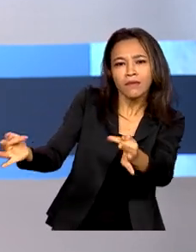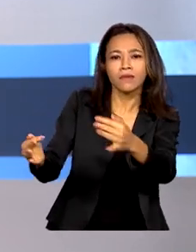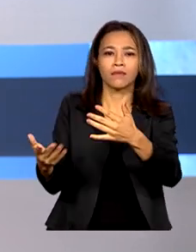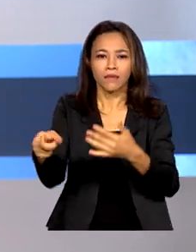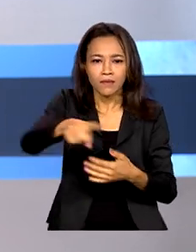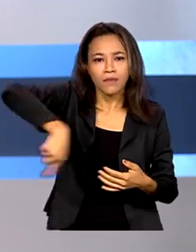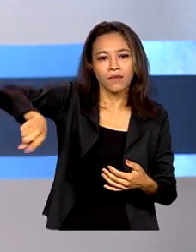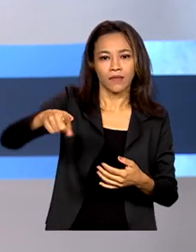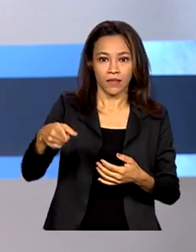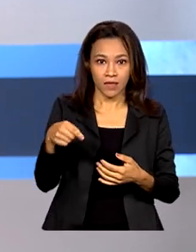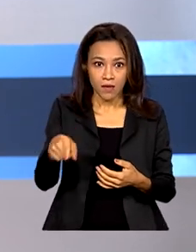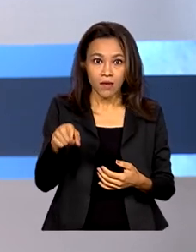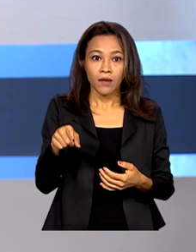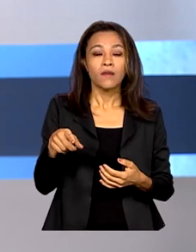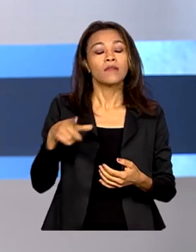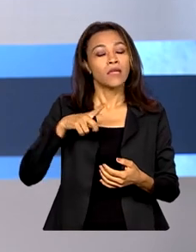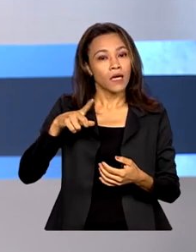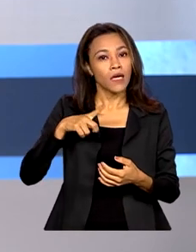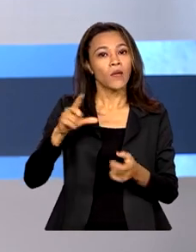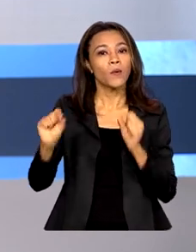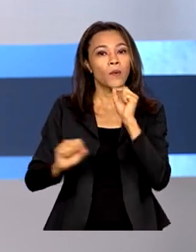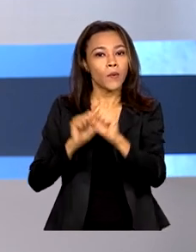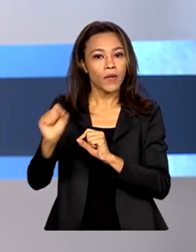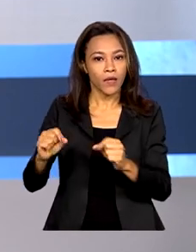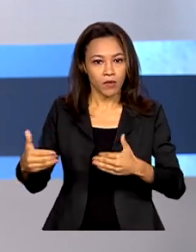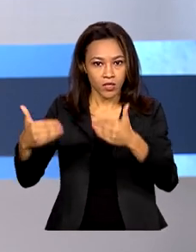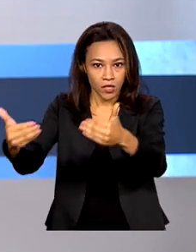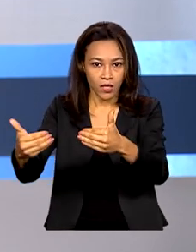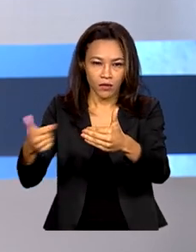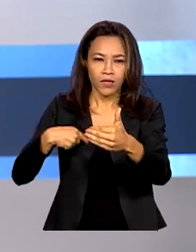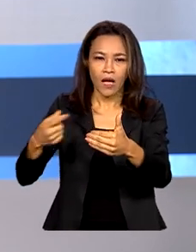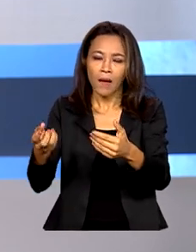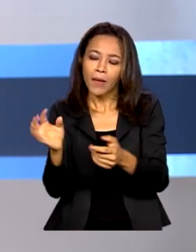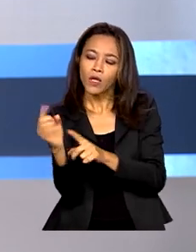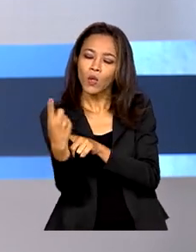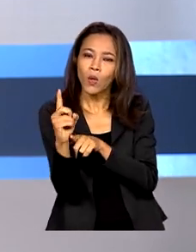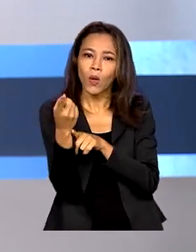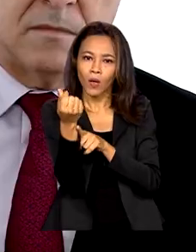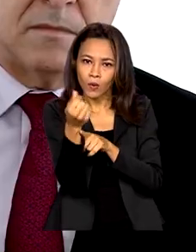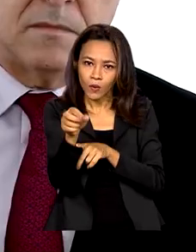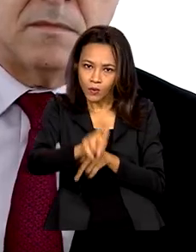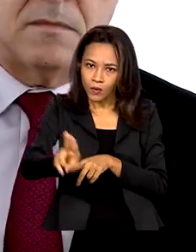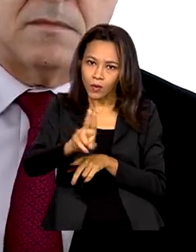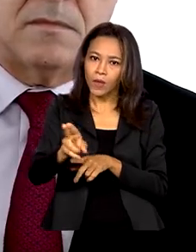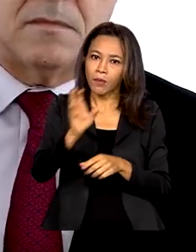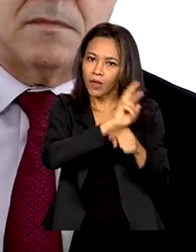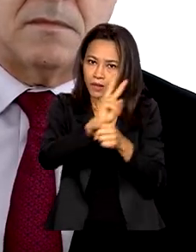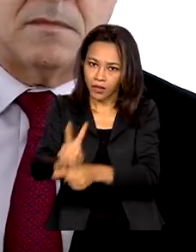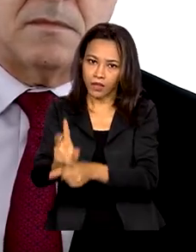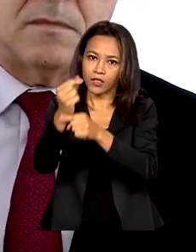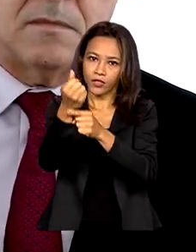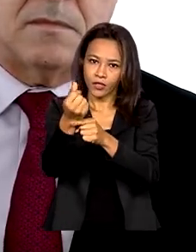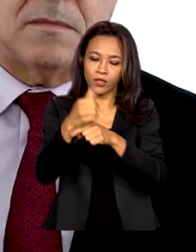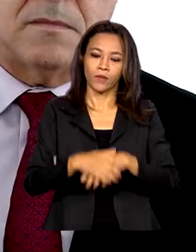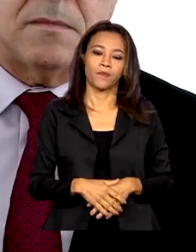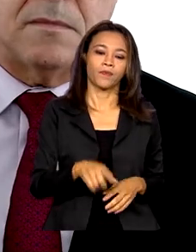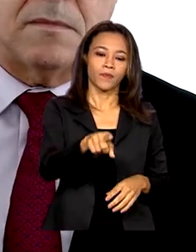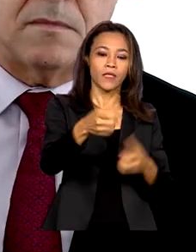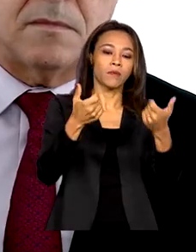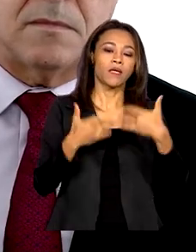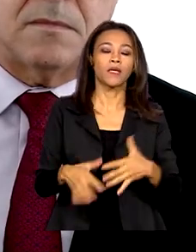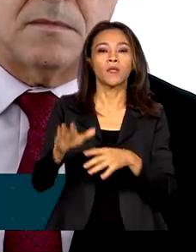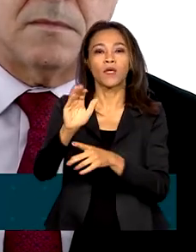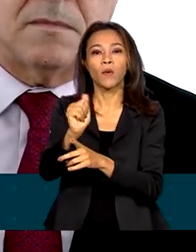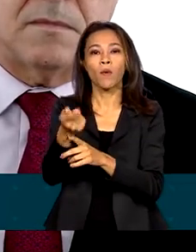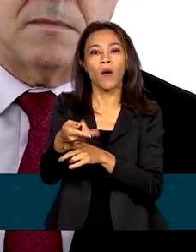Pecuária, existe a possibilidade de realizar operações em dólar para financiamentos. O agronegócio no Brasil